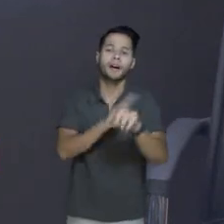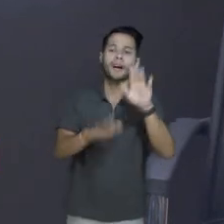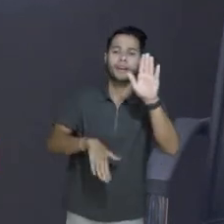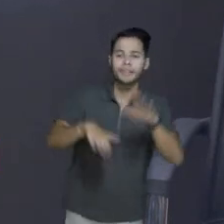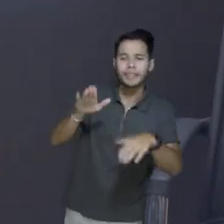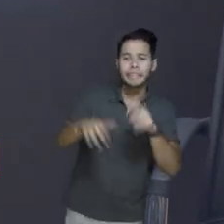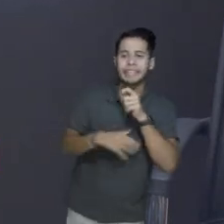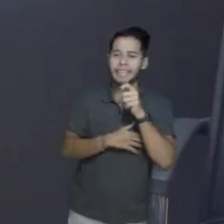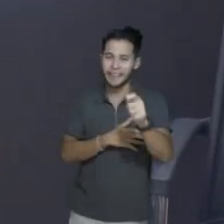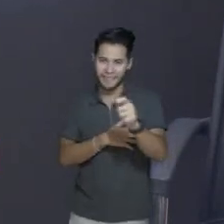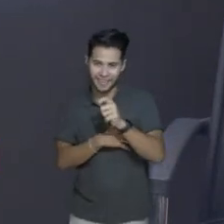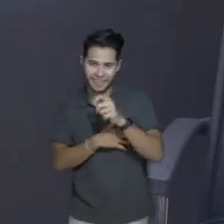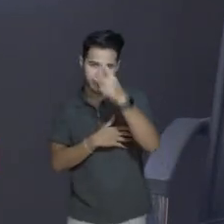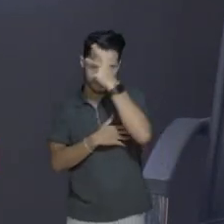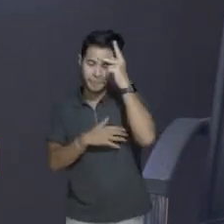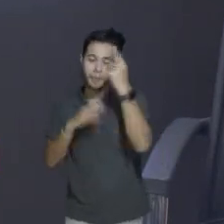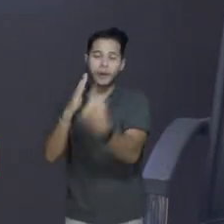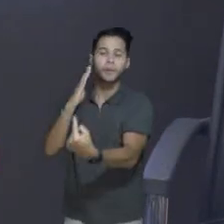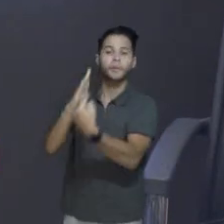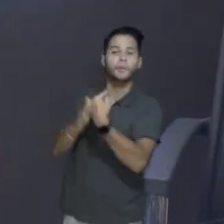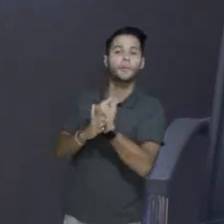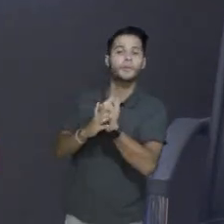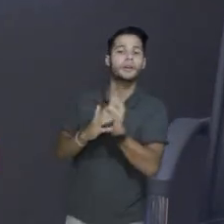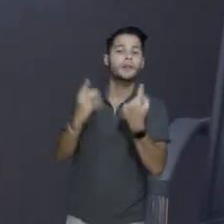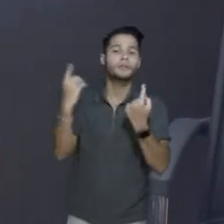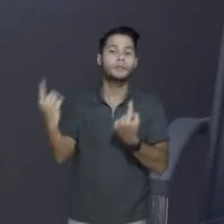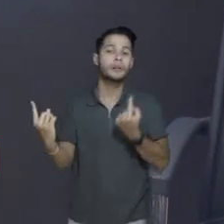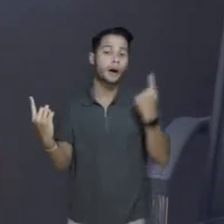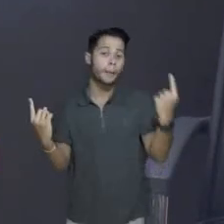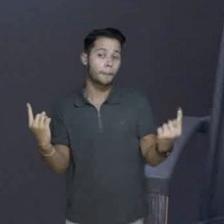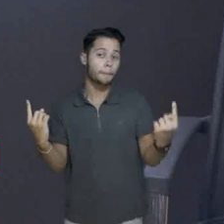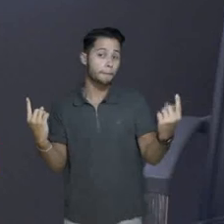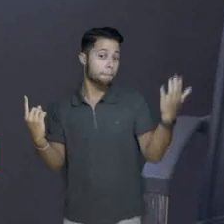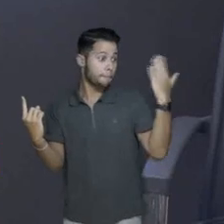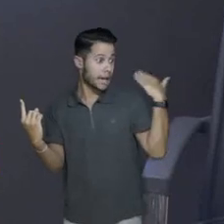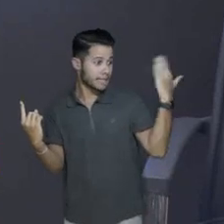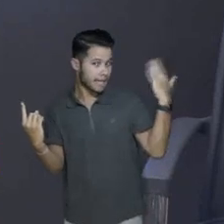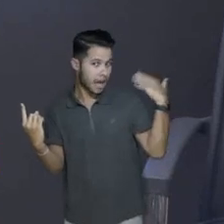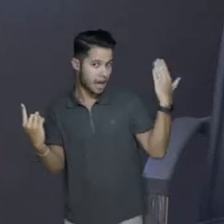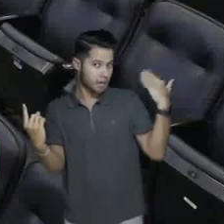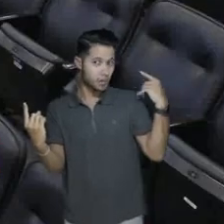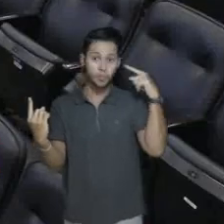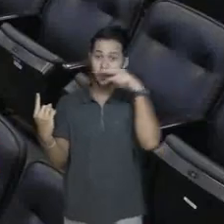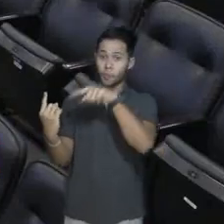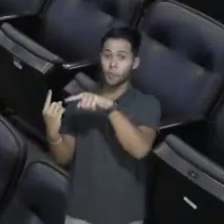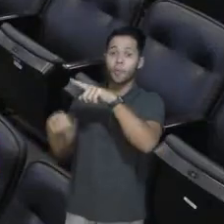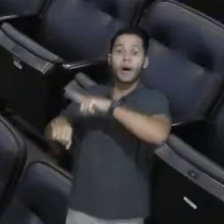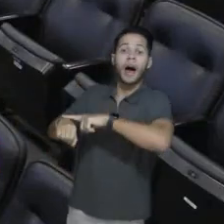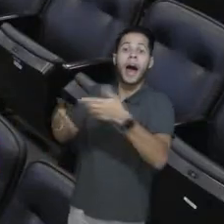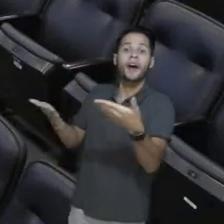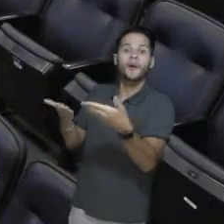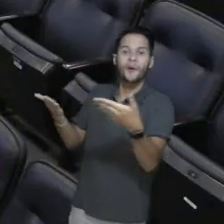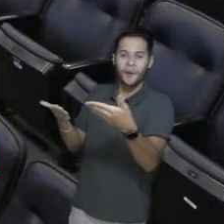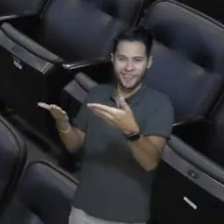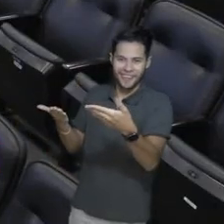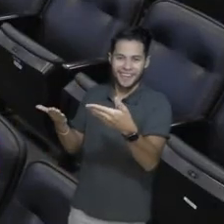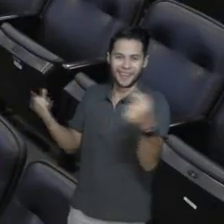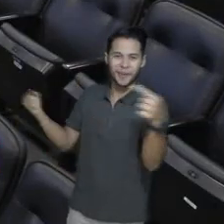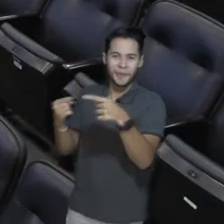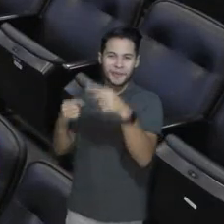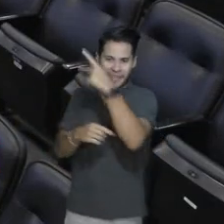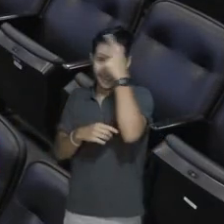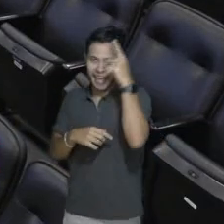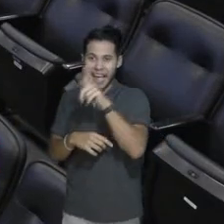entrevistas qual a diferença Teco da sua época para agora época do Gabriel Medina e a diferença é